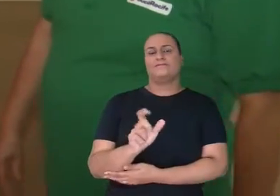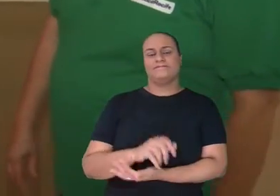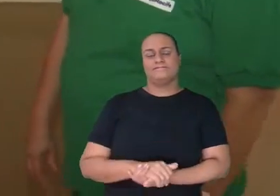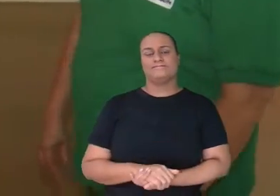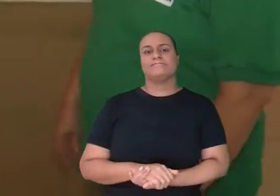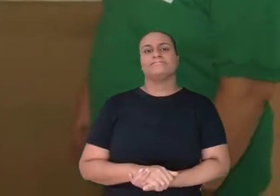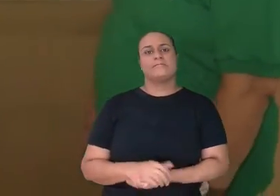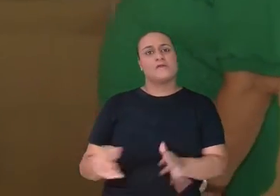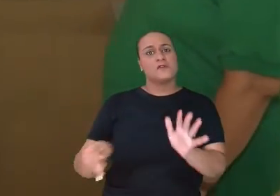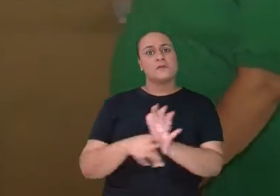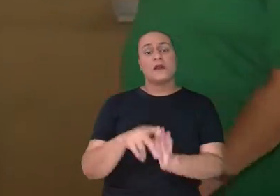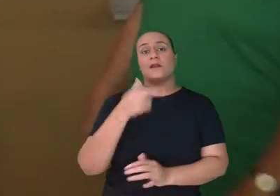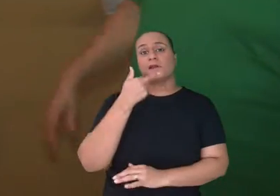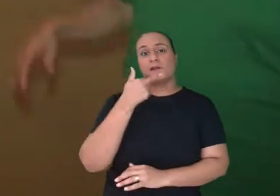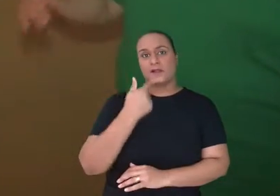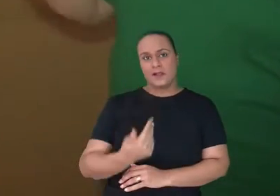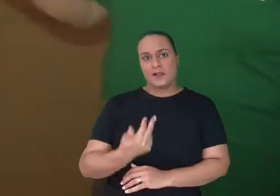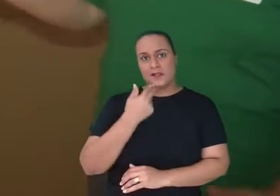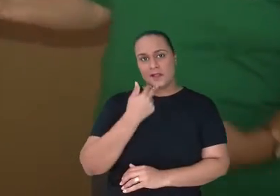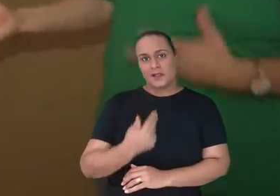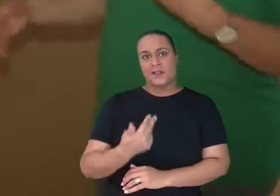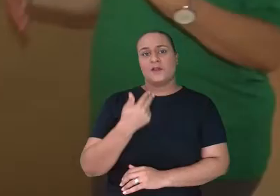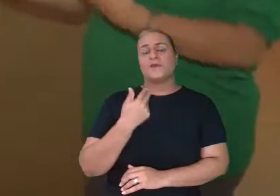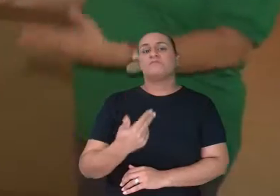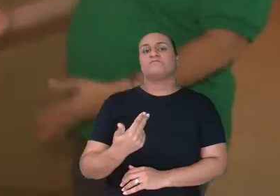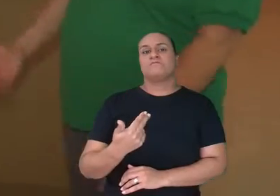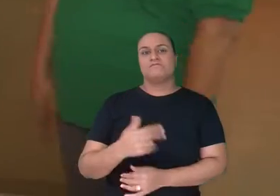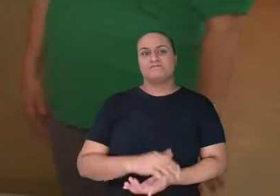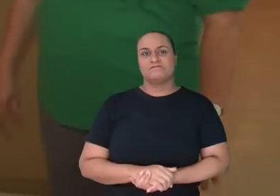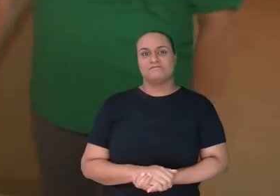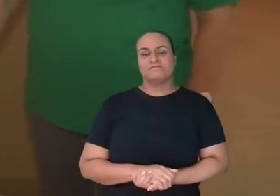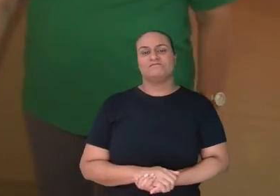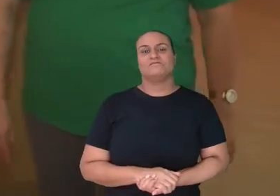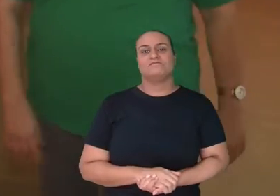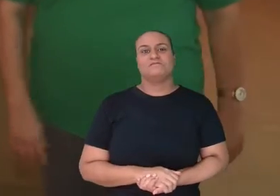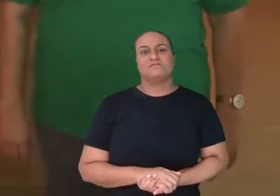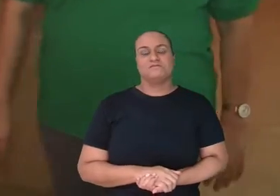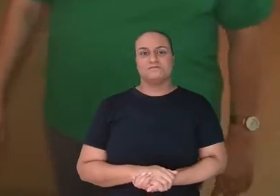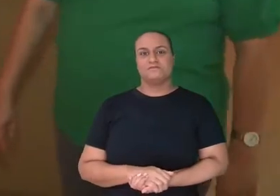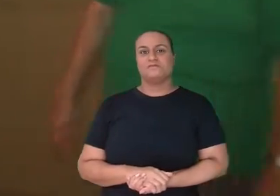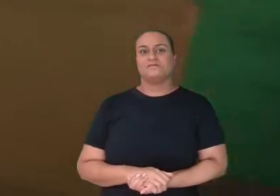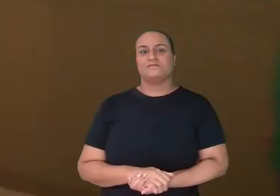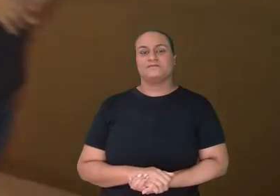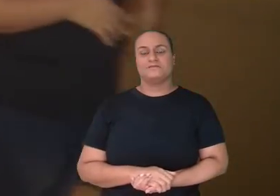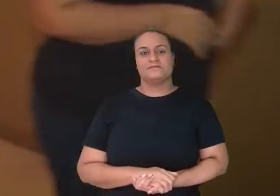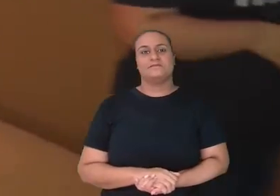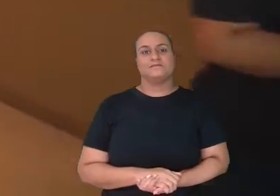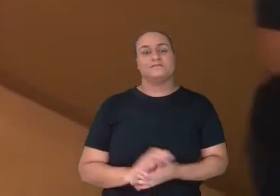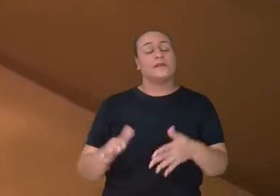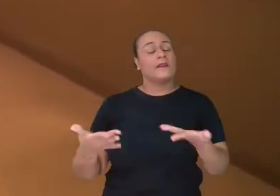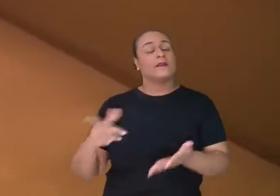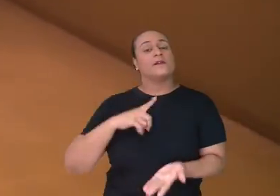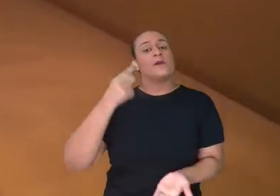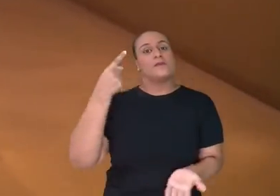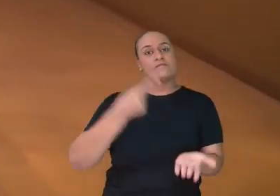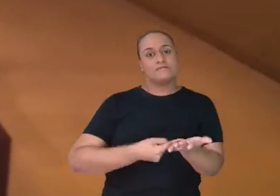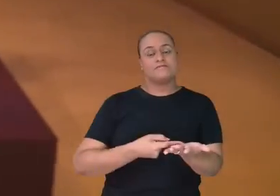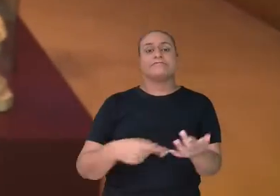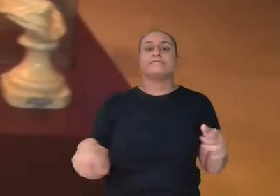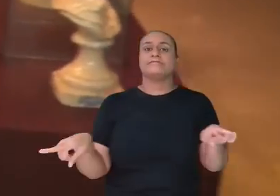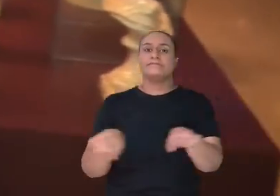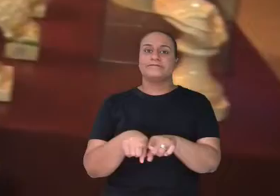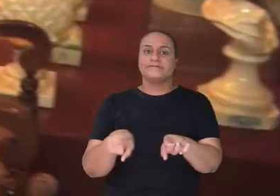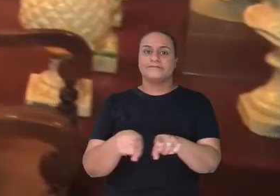linguística. Meio que do nosso inconsciente coletivo. É verdade. Então aqui a gente tem um pouco disso. E ao mesmo